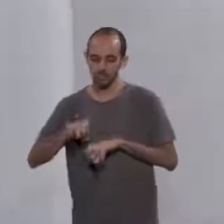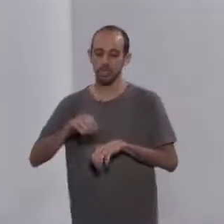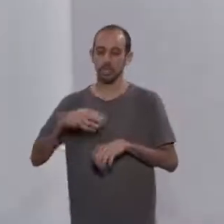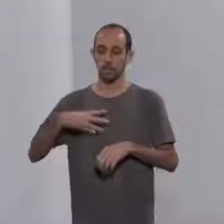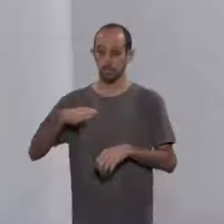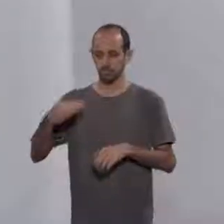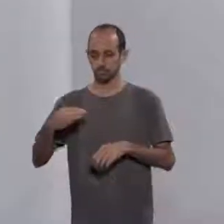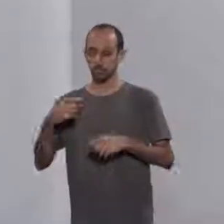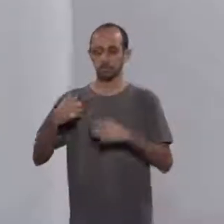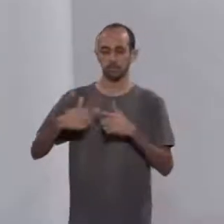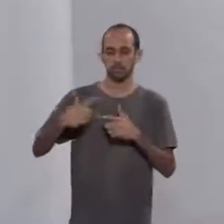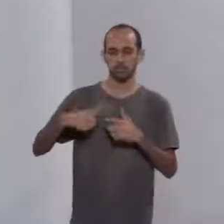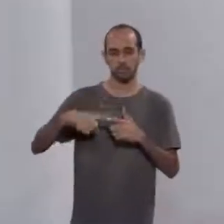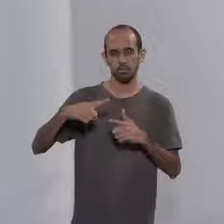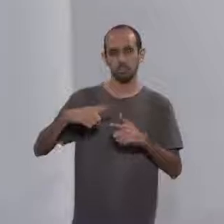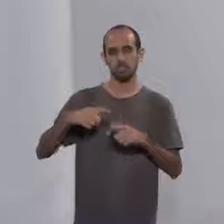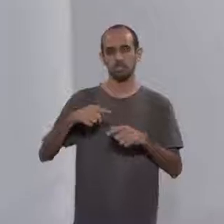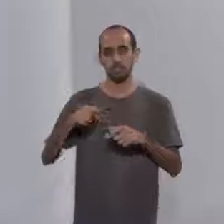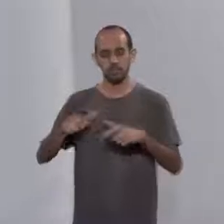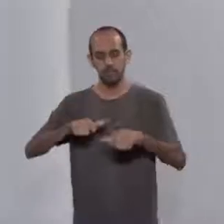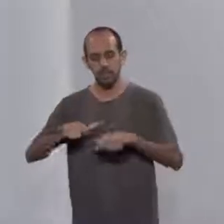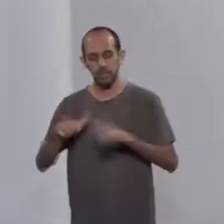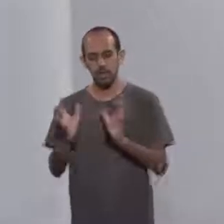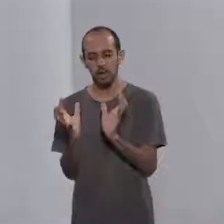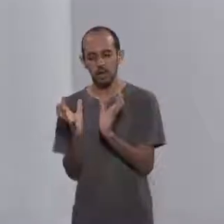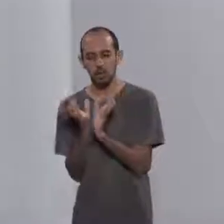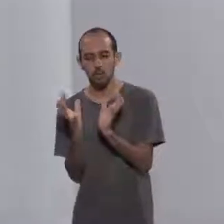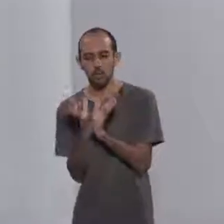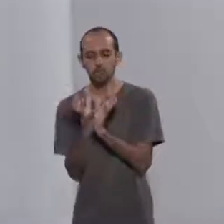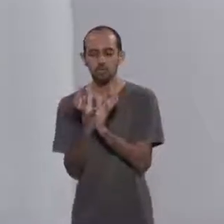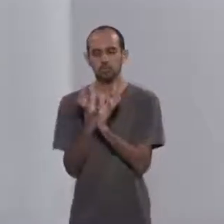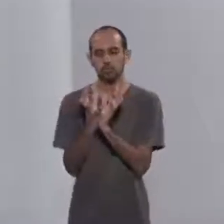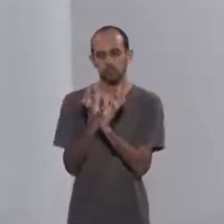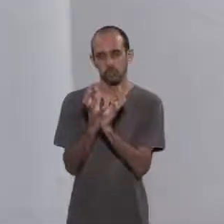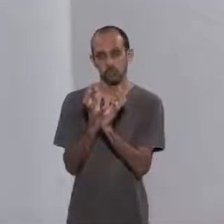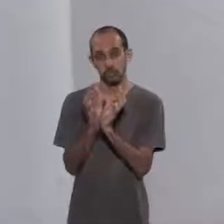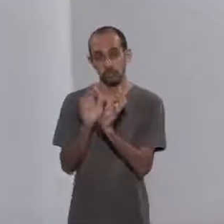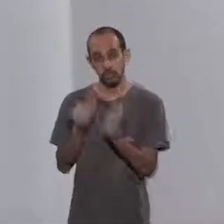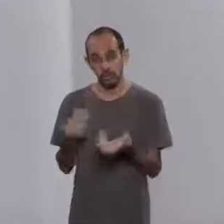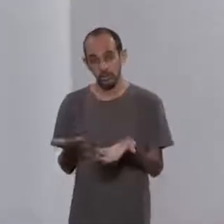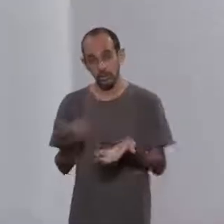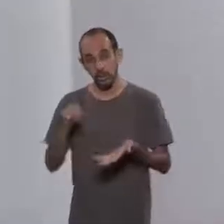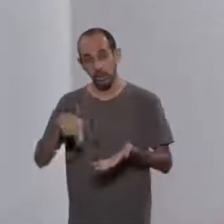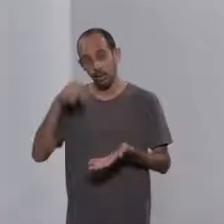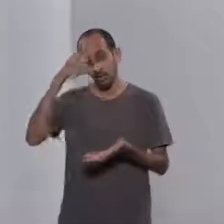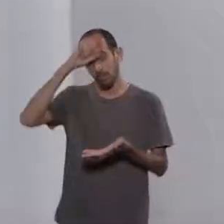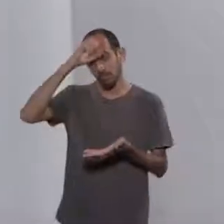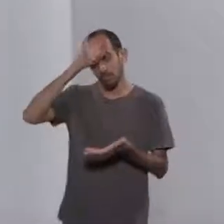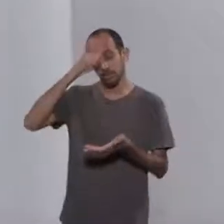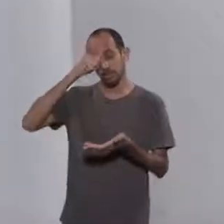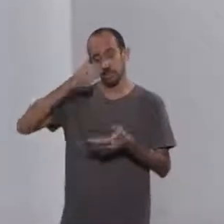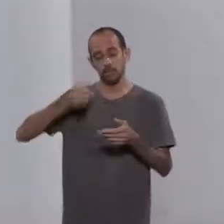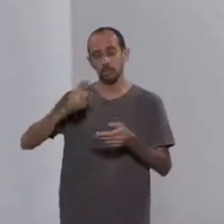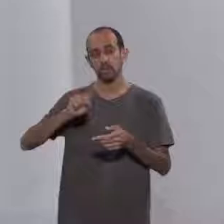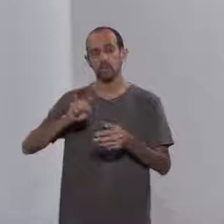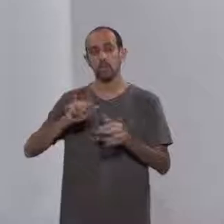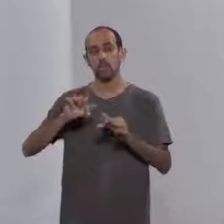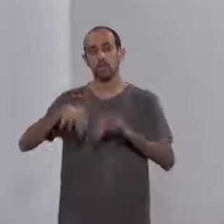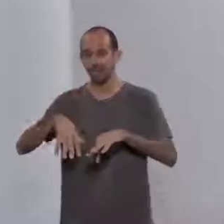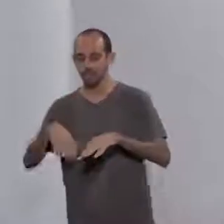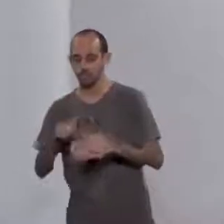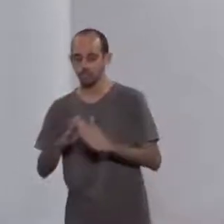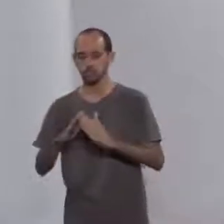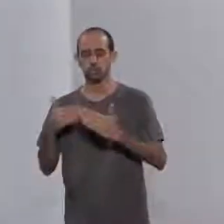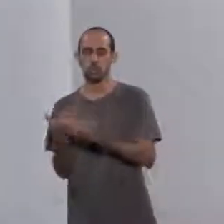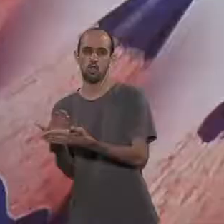o meu filho tem essas questões para a gente trabalhar em conjunto. Né? Então, assim, o aprendizado não termina ali na escola, né? Então,